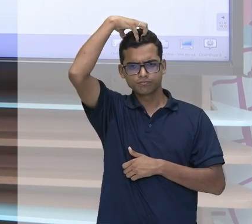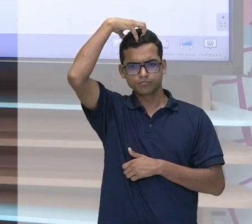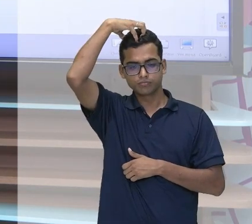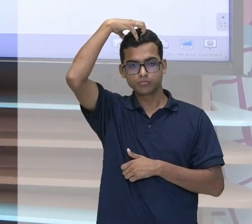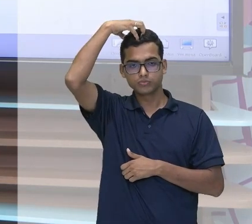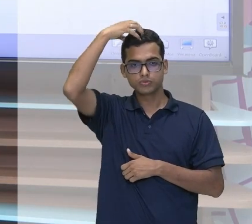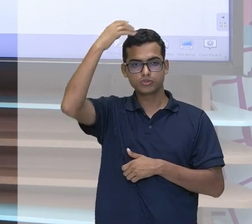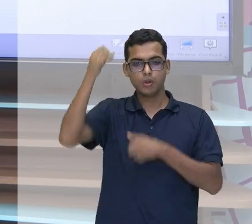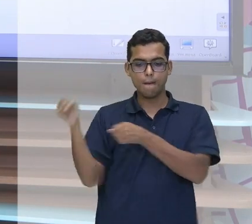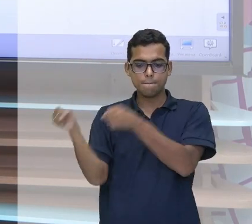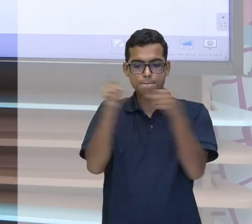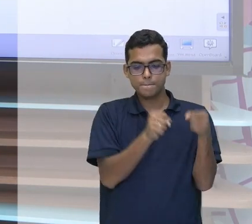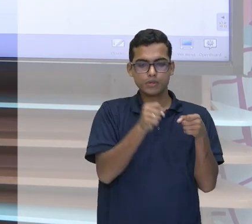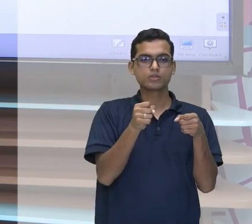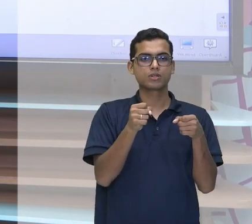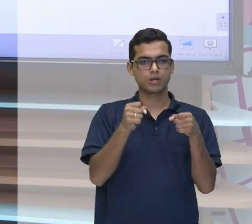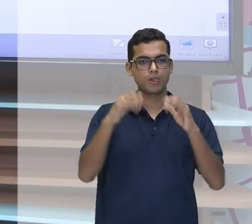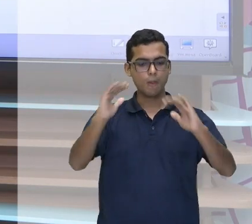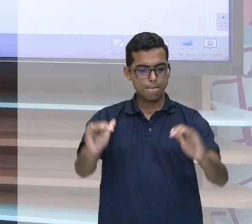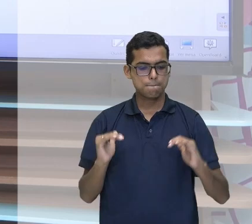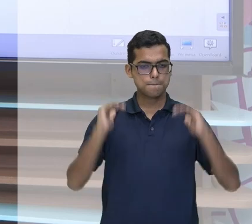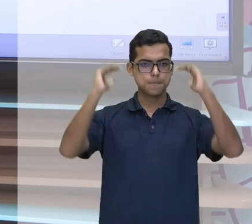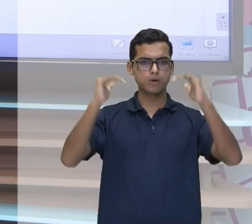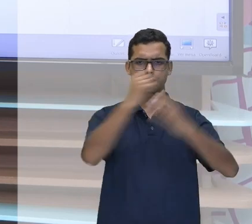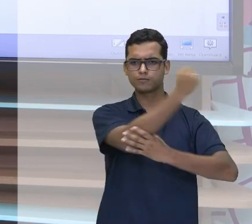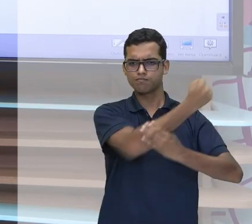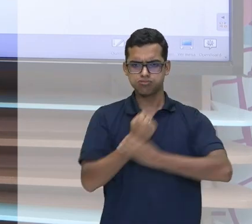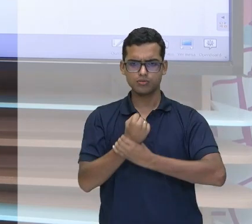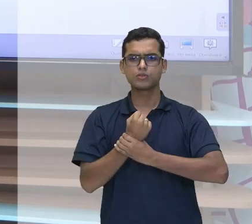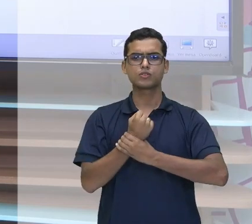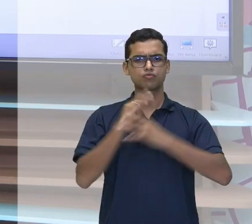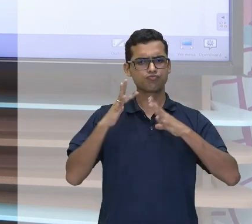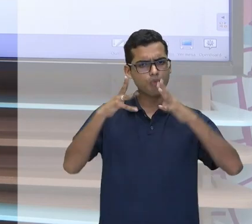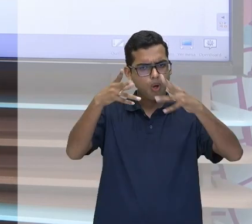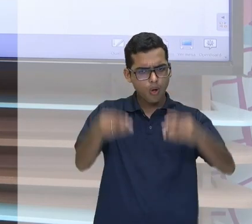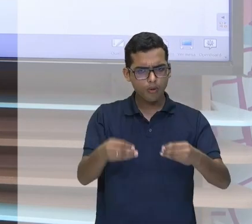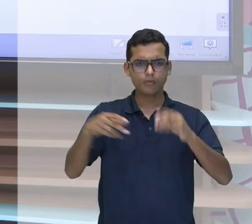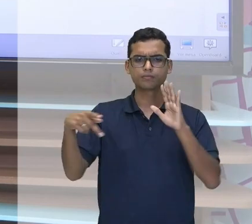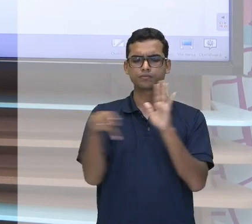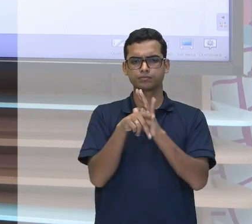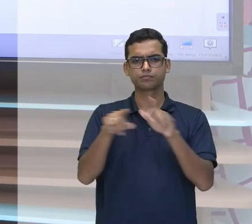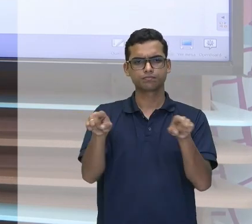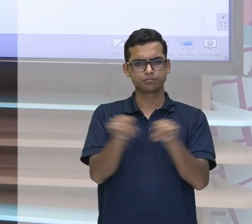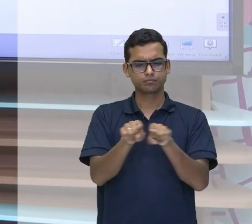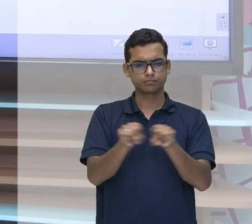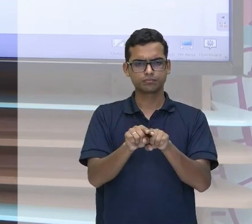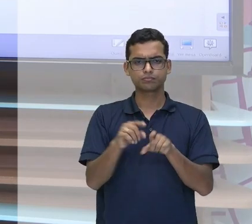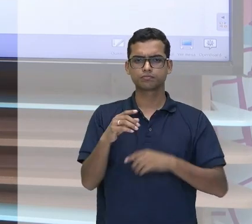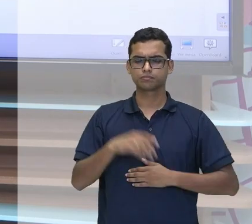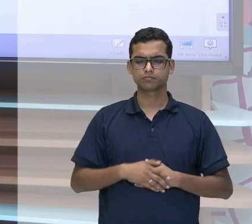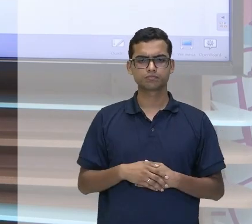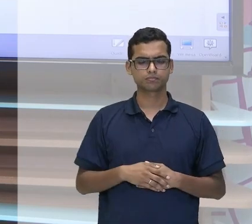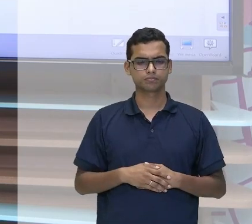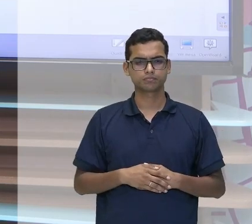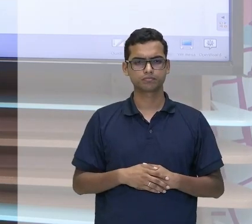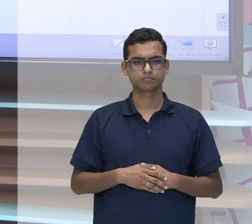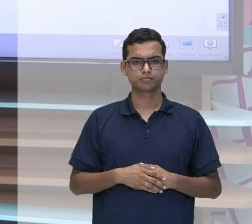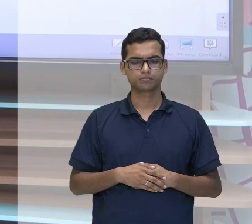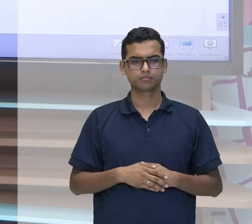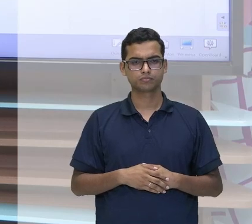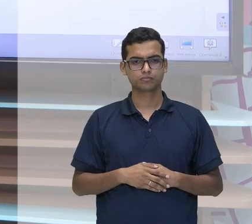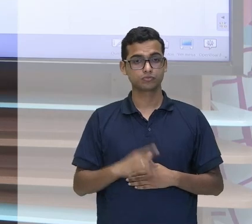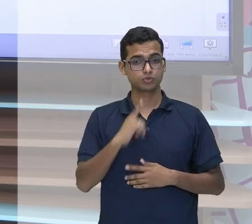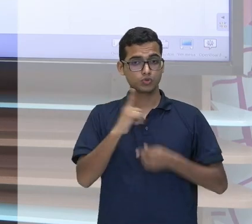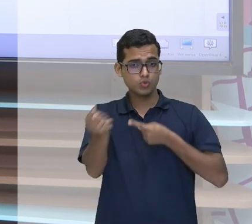ele governava. Então, ele tinha ali o poder absoluto, por assim dizer, como o próprio nome já sugere, não é isso? Bem, agora que a gente